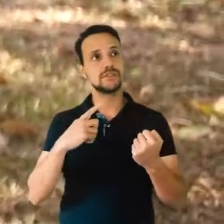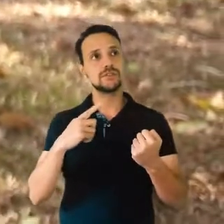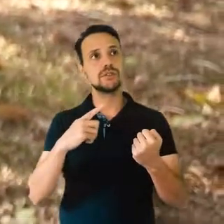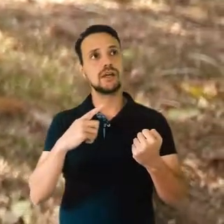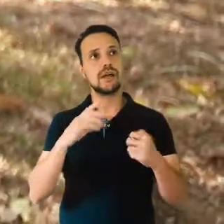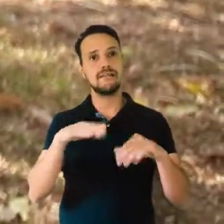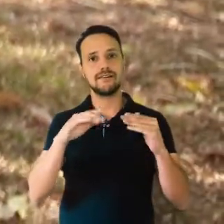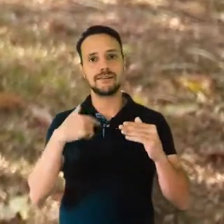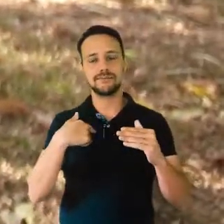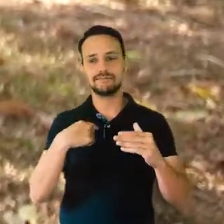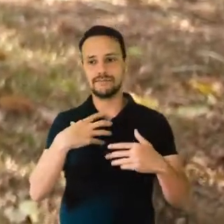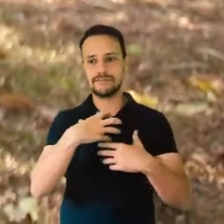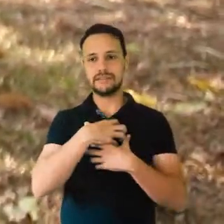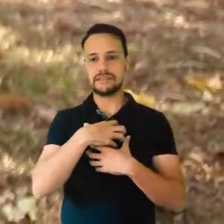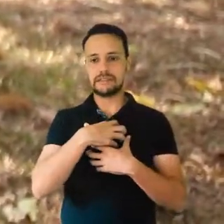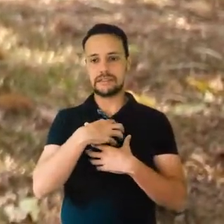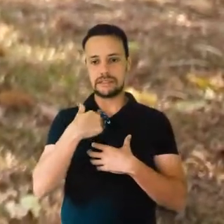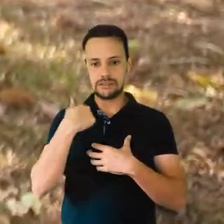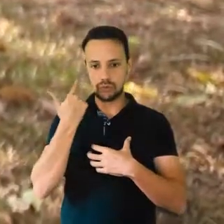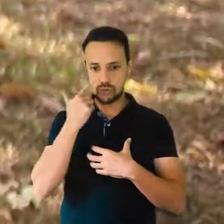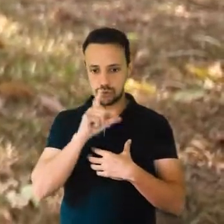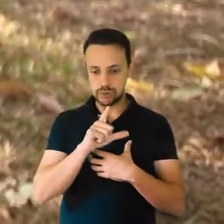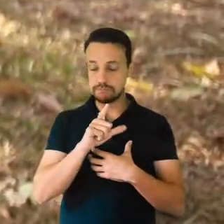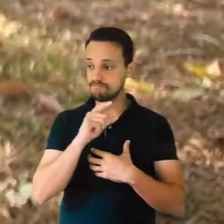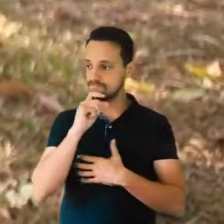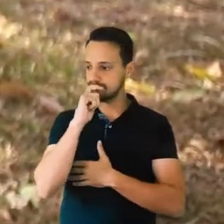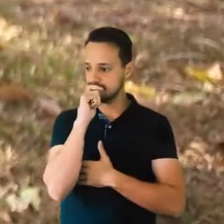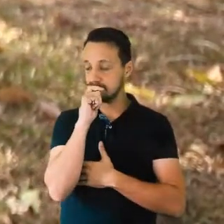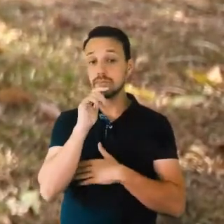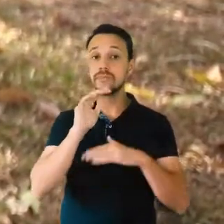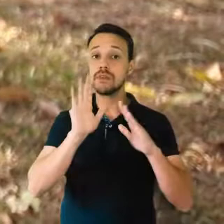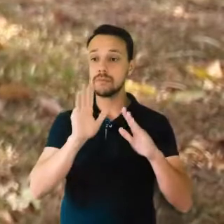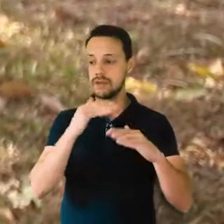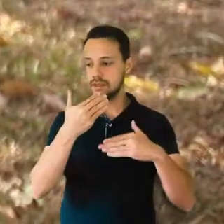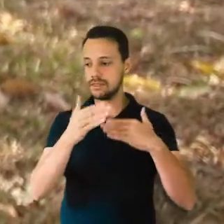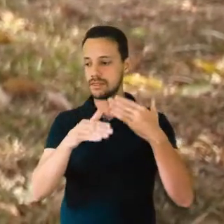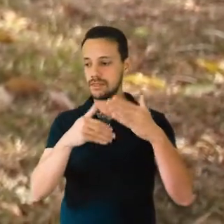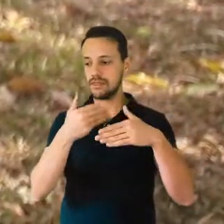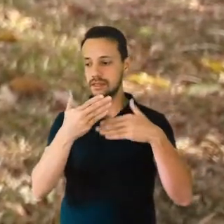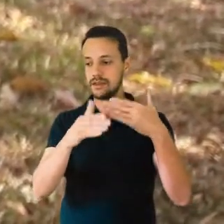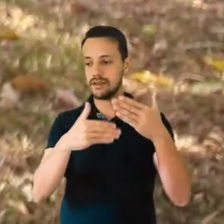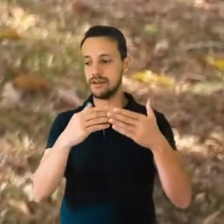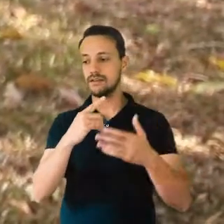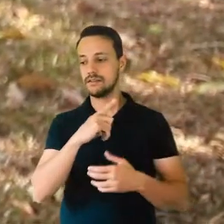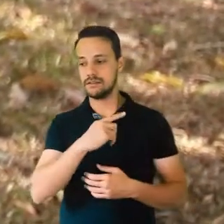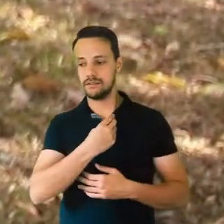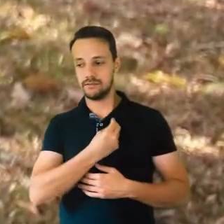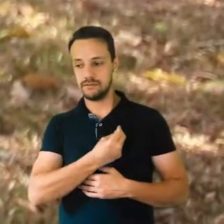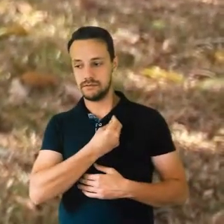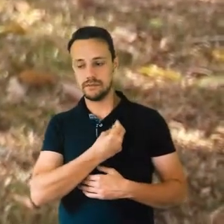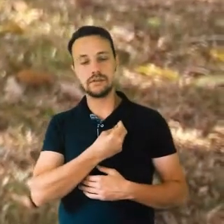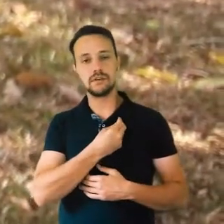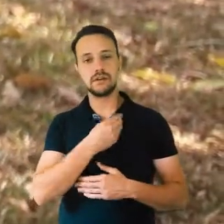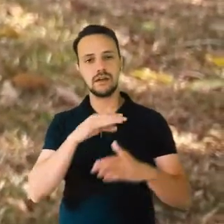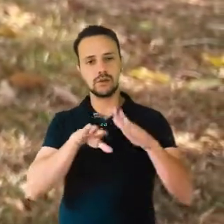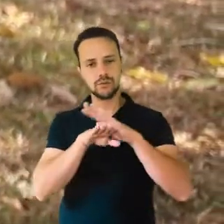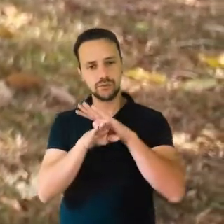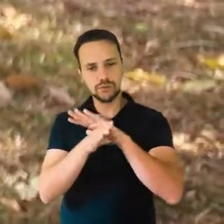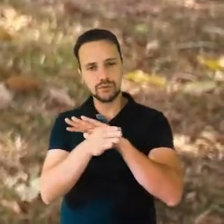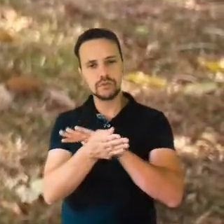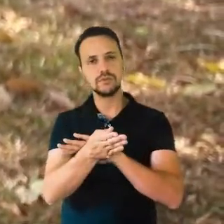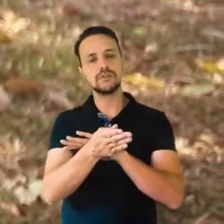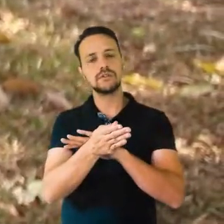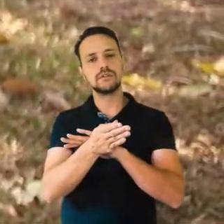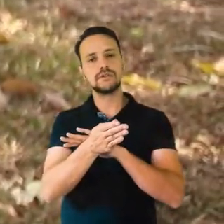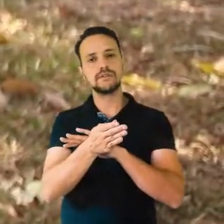a gente não se sente capaz, né? Mas com o passar do tempo, a gente vai se acostumando a